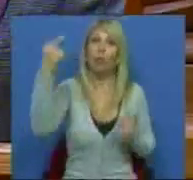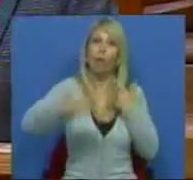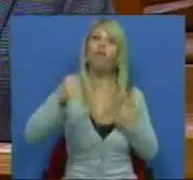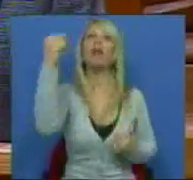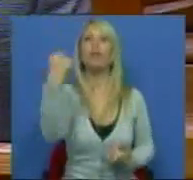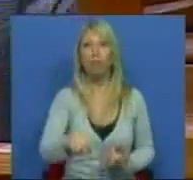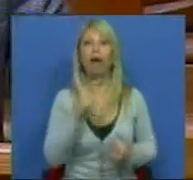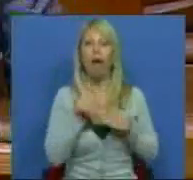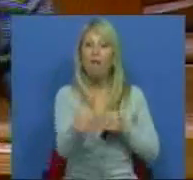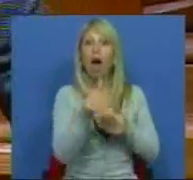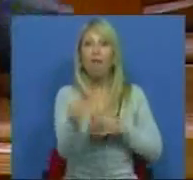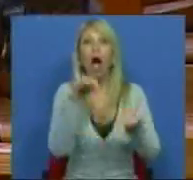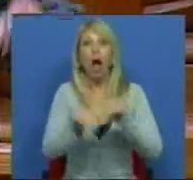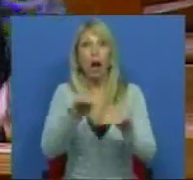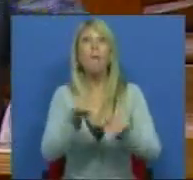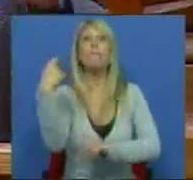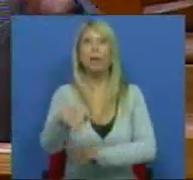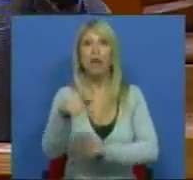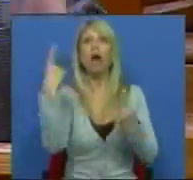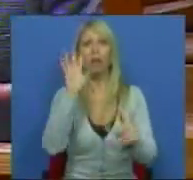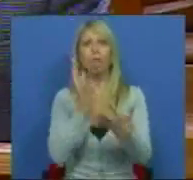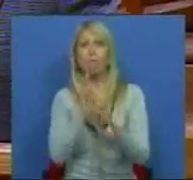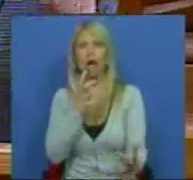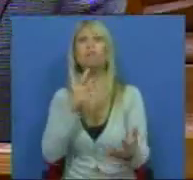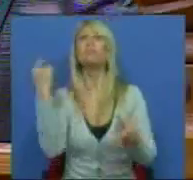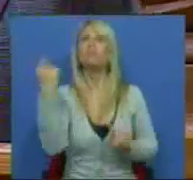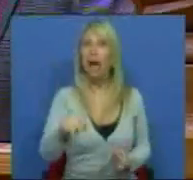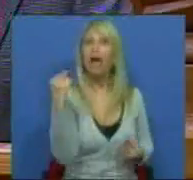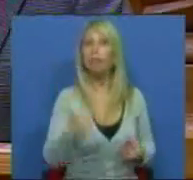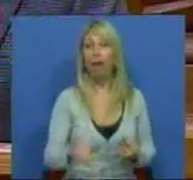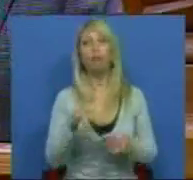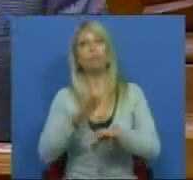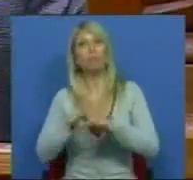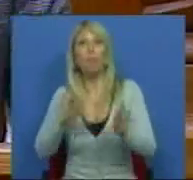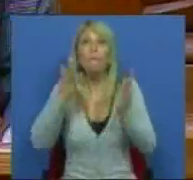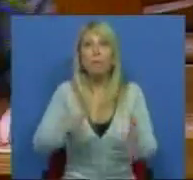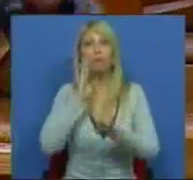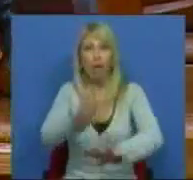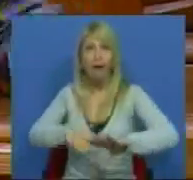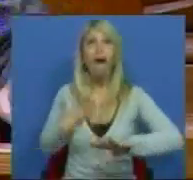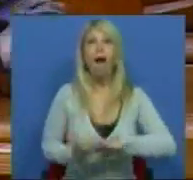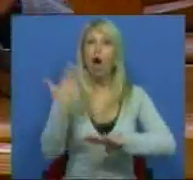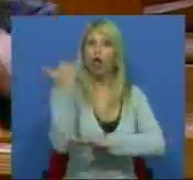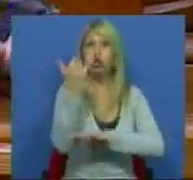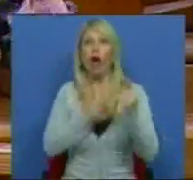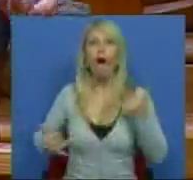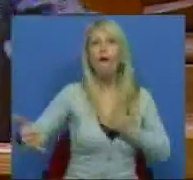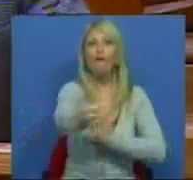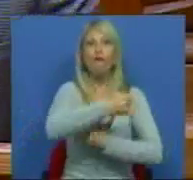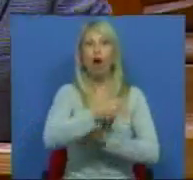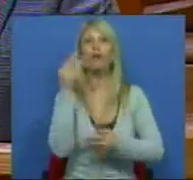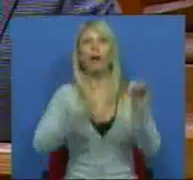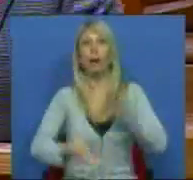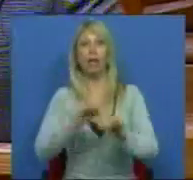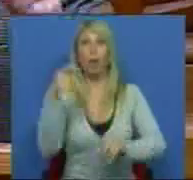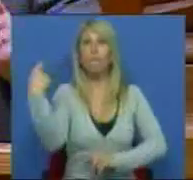aqui uma circunstância marcante e as esquerdas devem unir-se no sentido de forçar uma segunda volta. uma segunda volta das